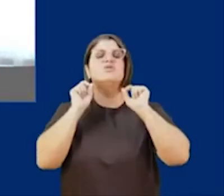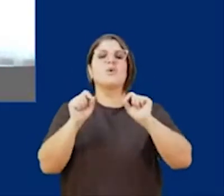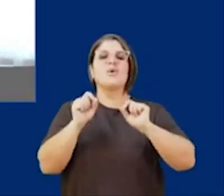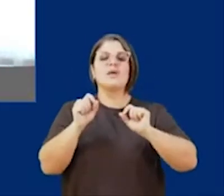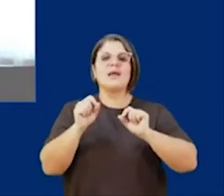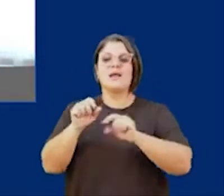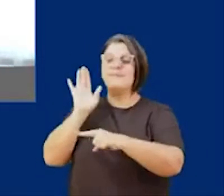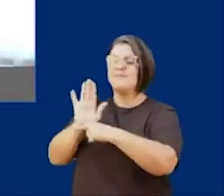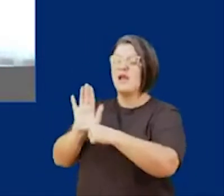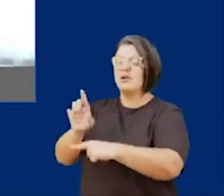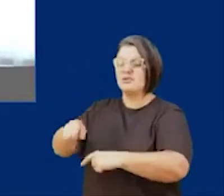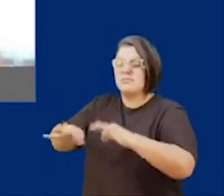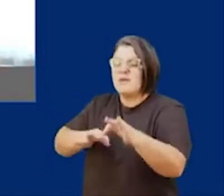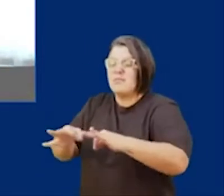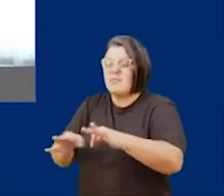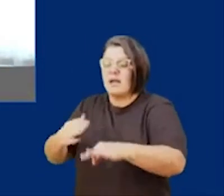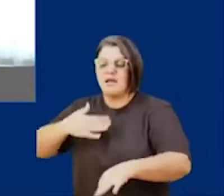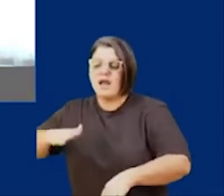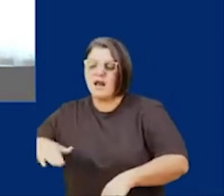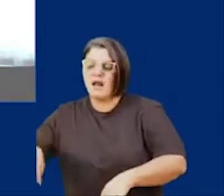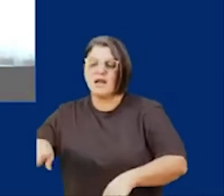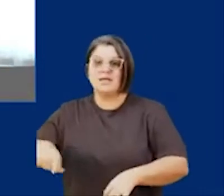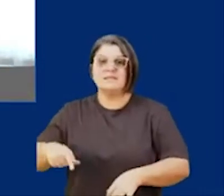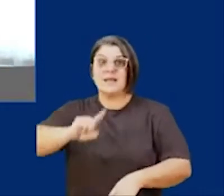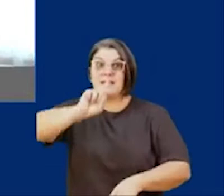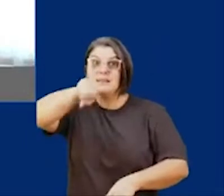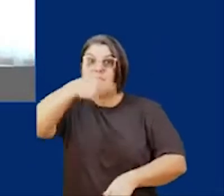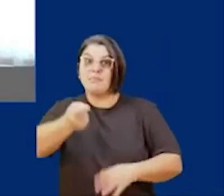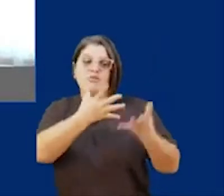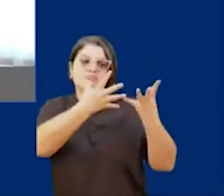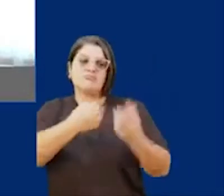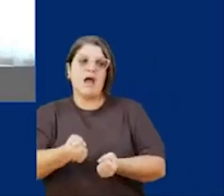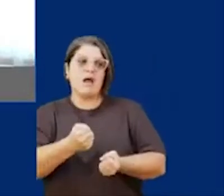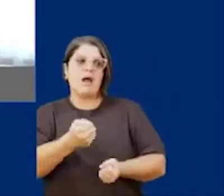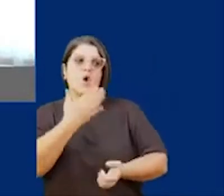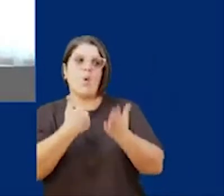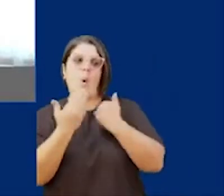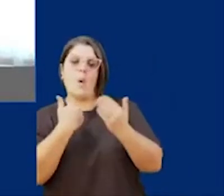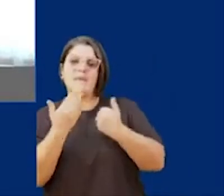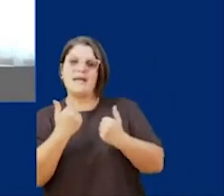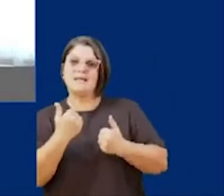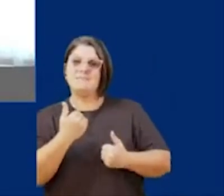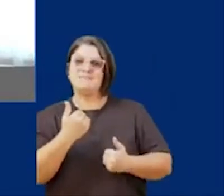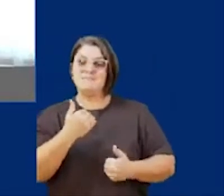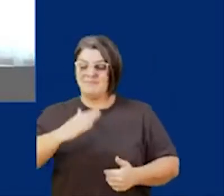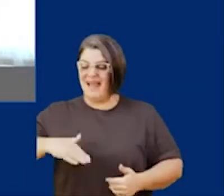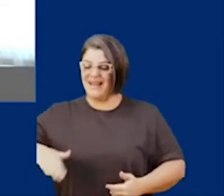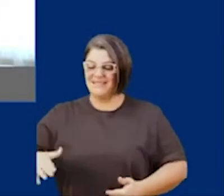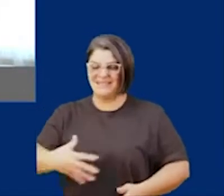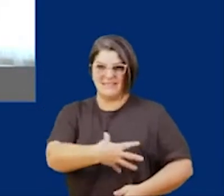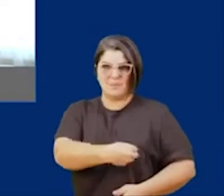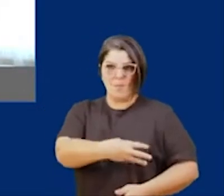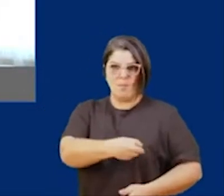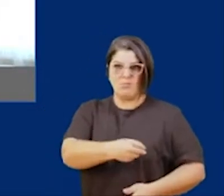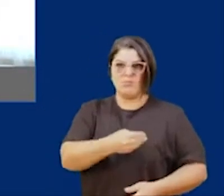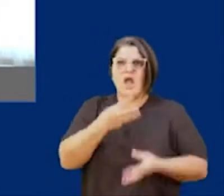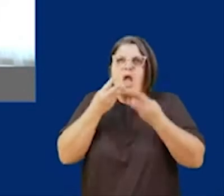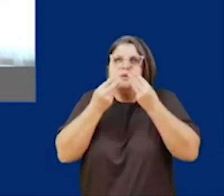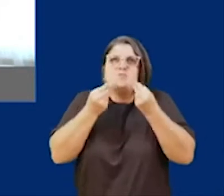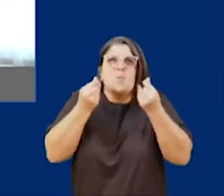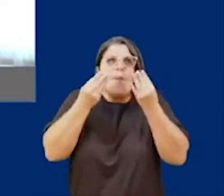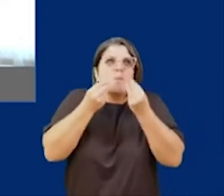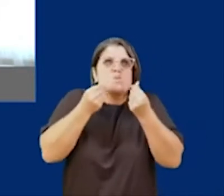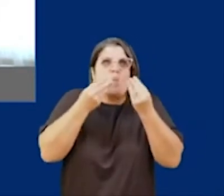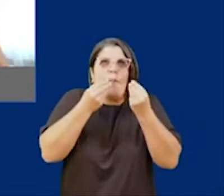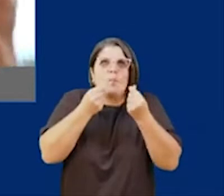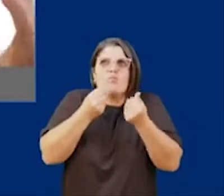preparar a criança para receber os outros alimentos. Uma criança que mama no peito recebe nuances de sabores pelo leite materno, e isso